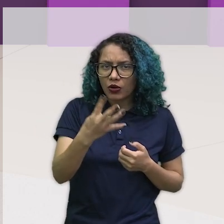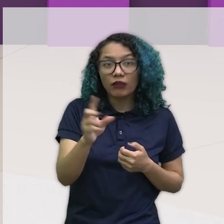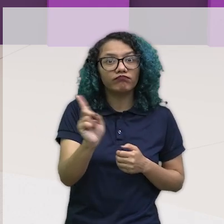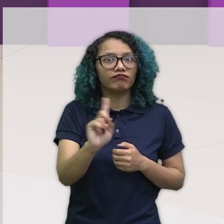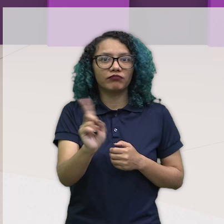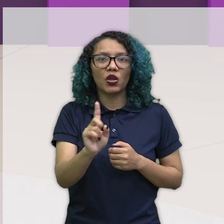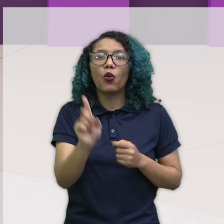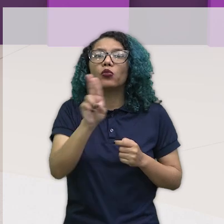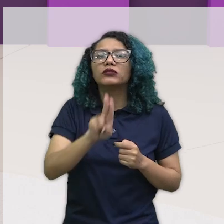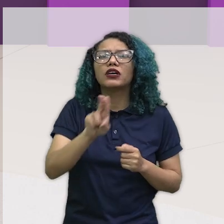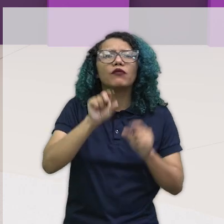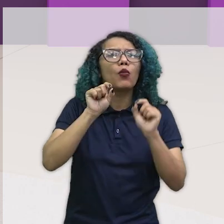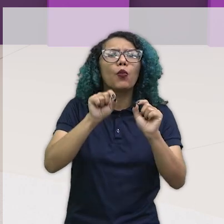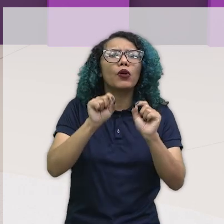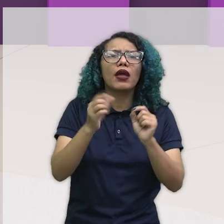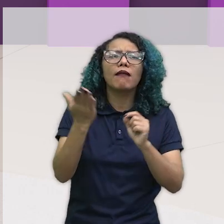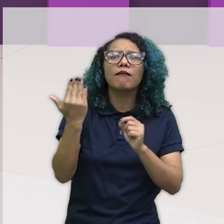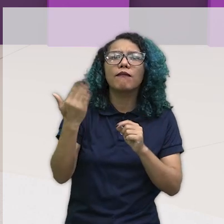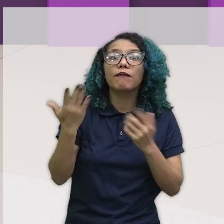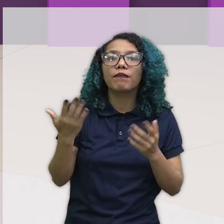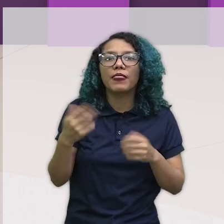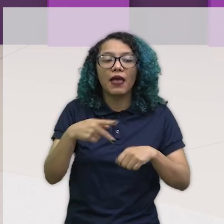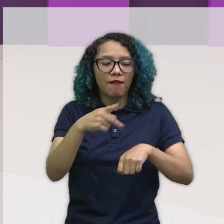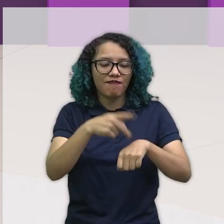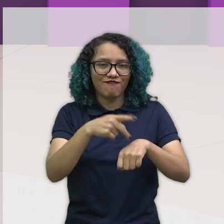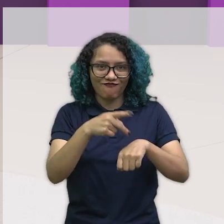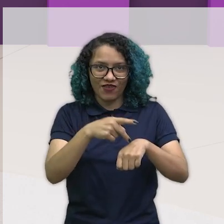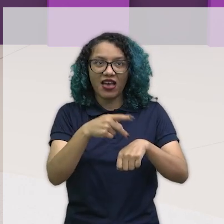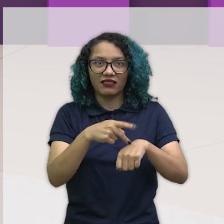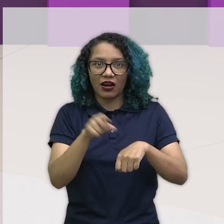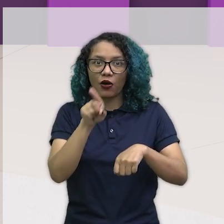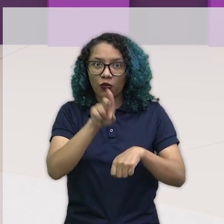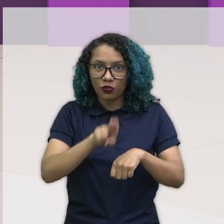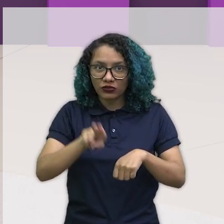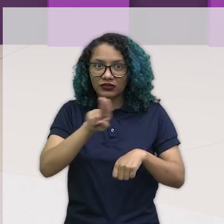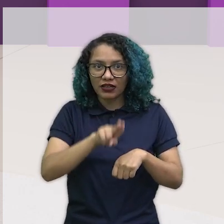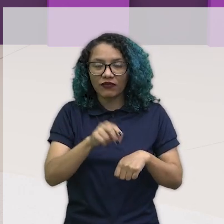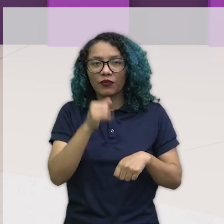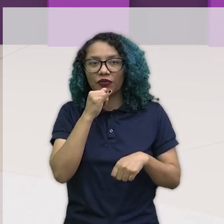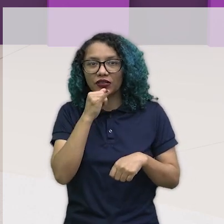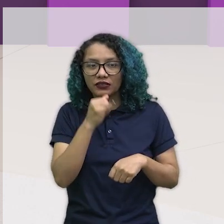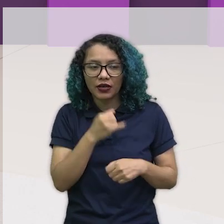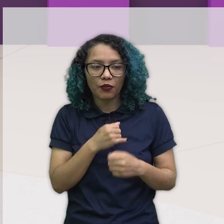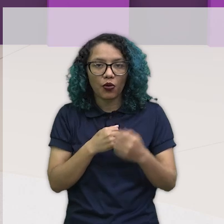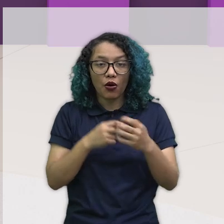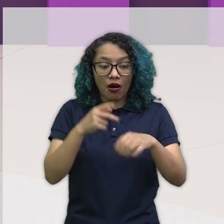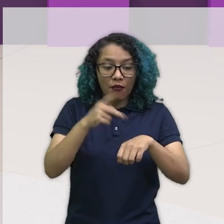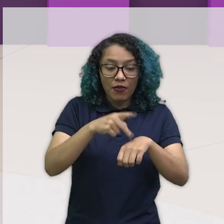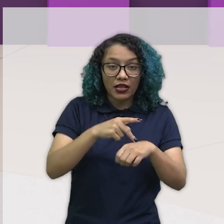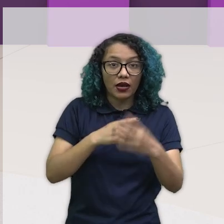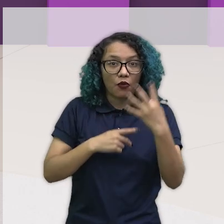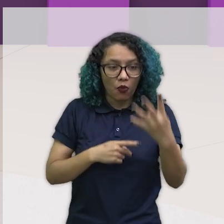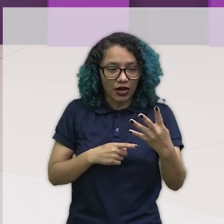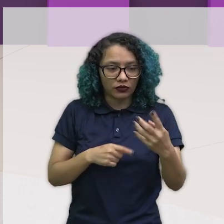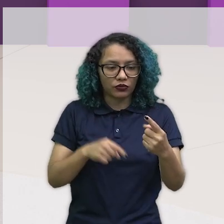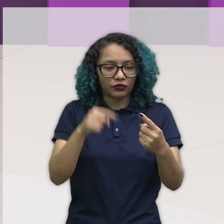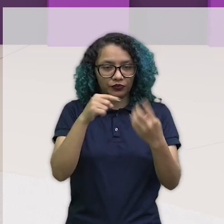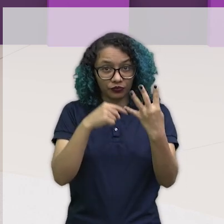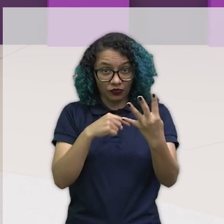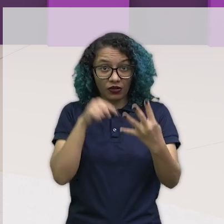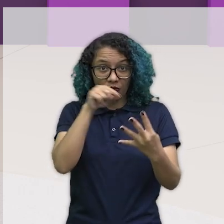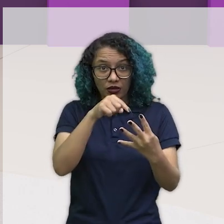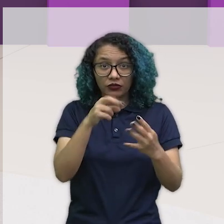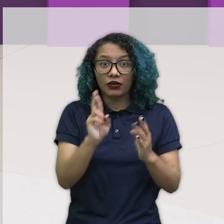que eles utilizavam? Eles utilizavam pedras. Então eles tinham lá 4 pedrinhas. Eles sabiam que aquelas 4